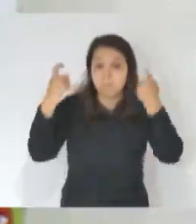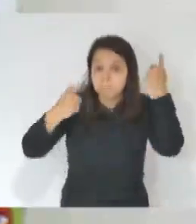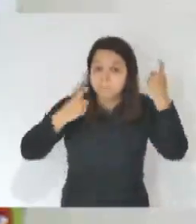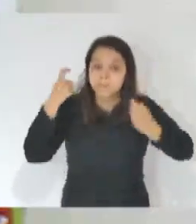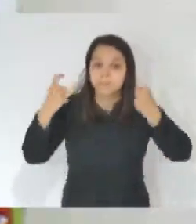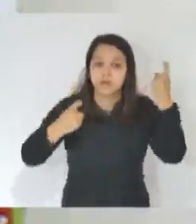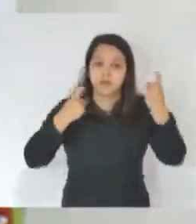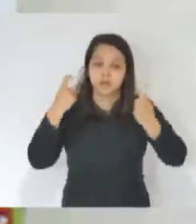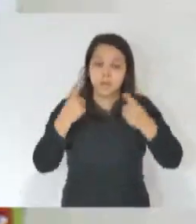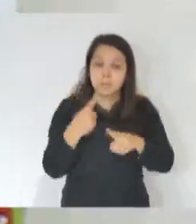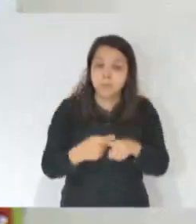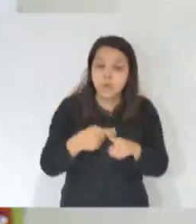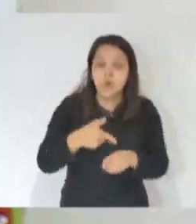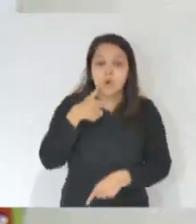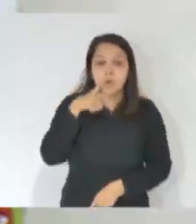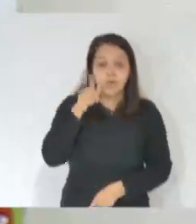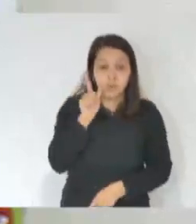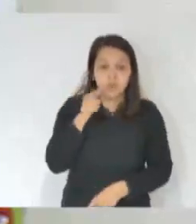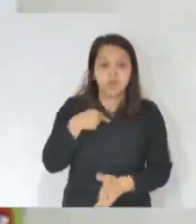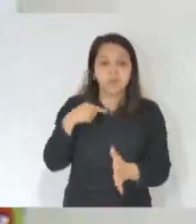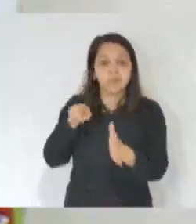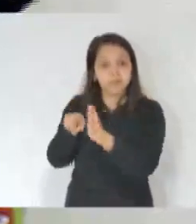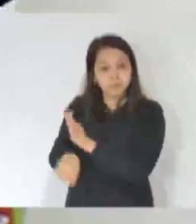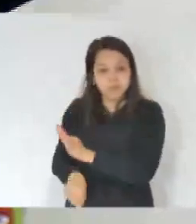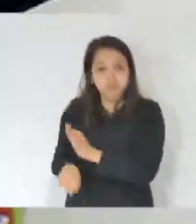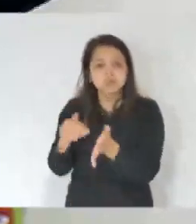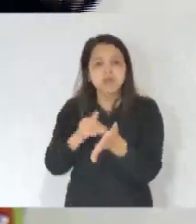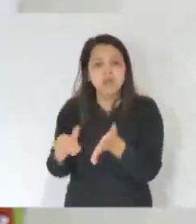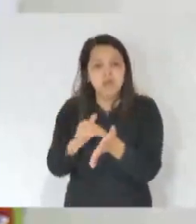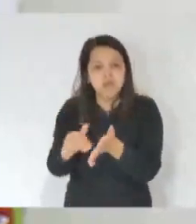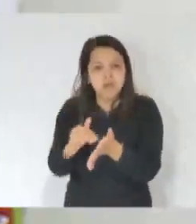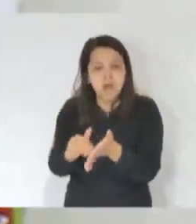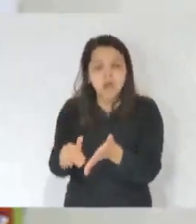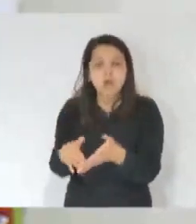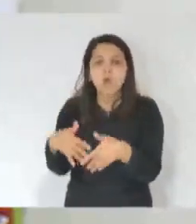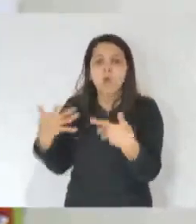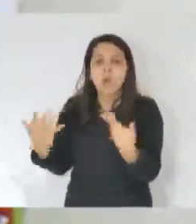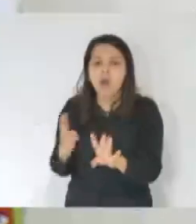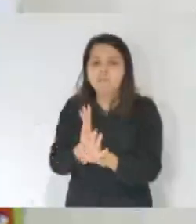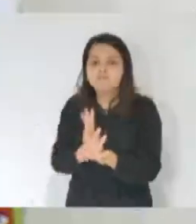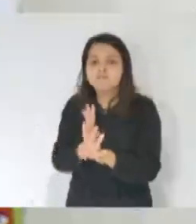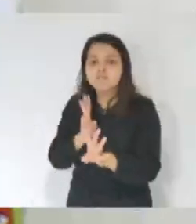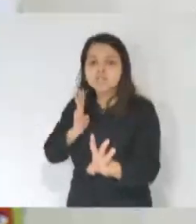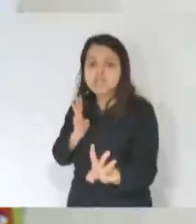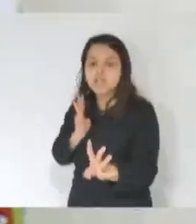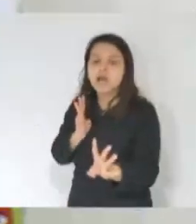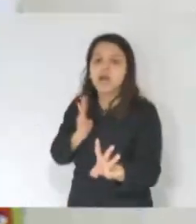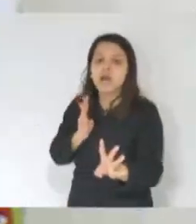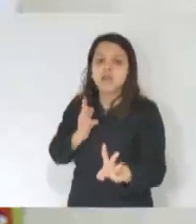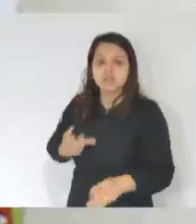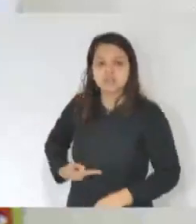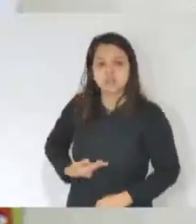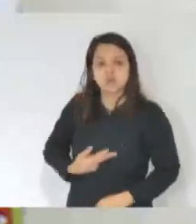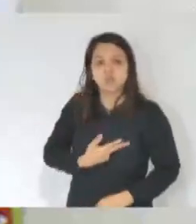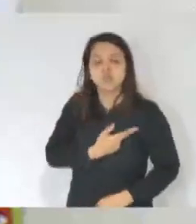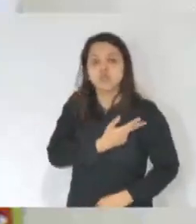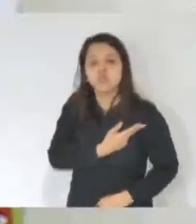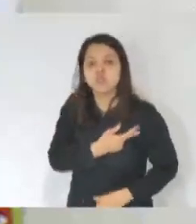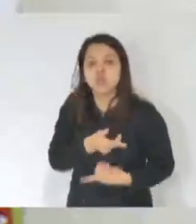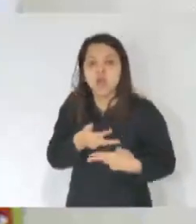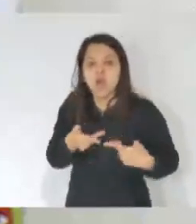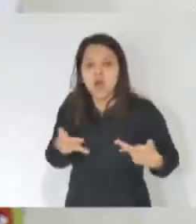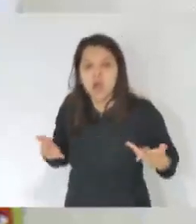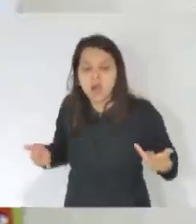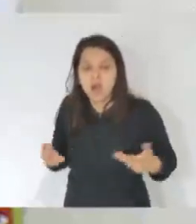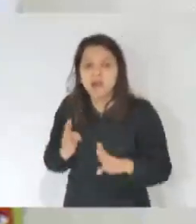ontem perguntei ao secretário sobre o tamanho da fila de cirurgias que nós temos em Santa Catarina,